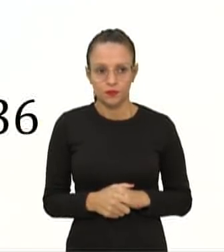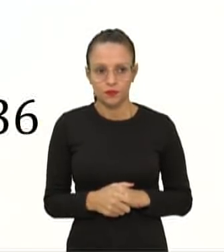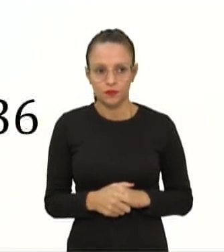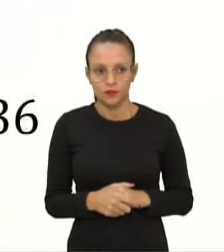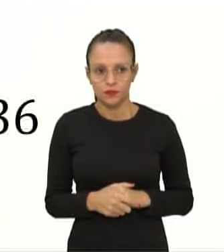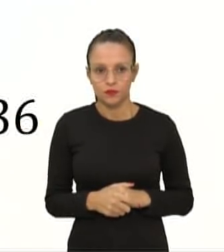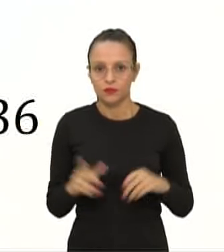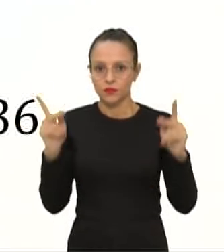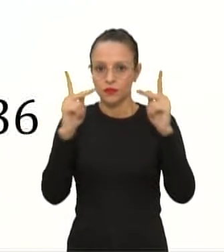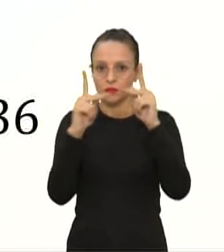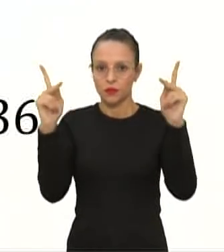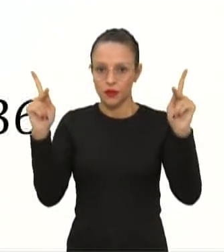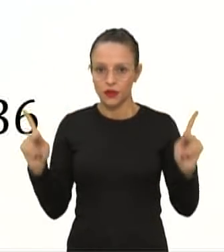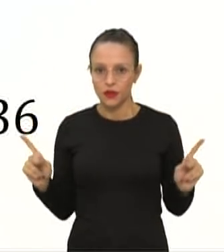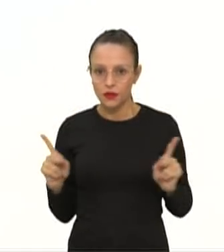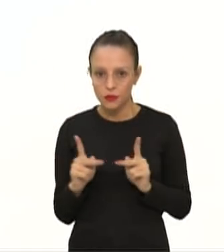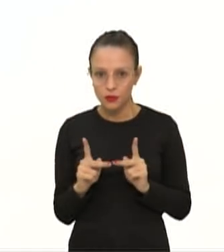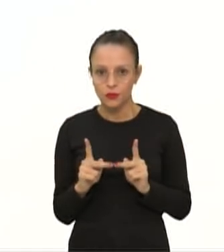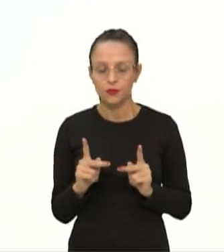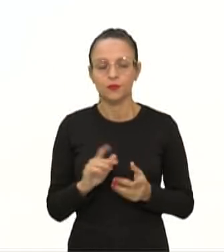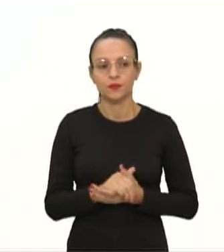O perímetro eu armei, né?